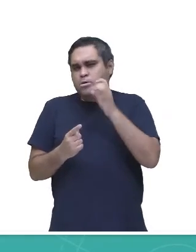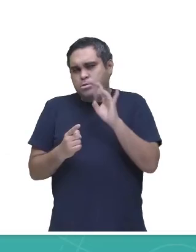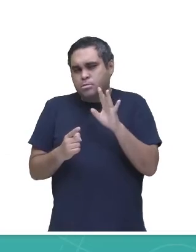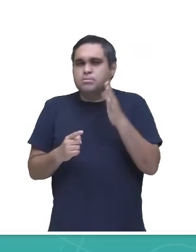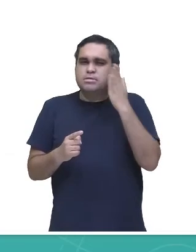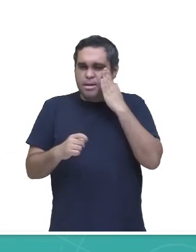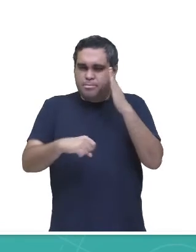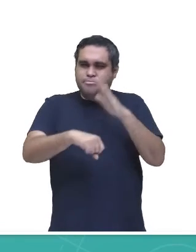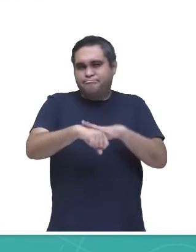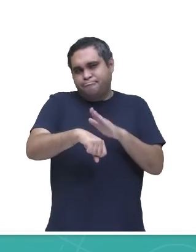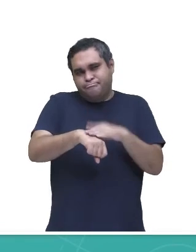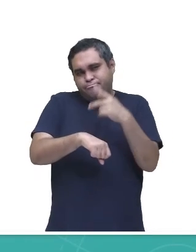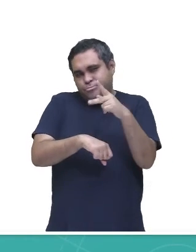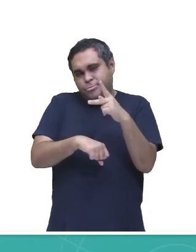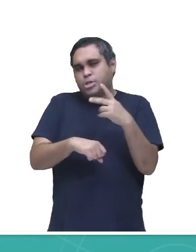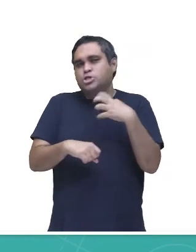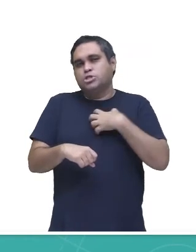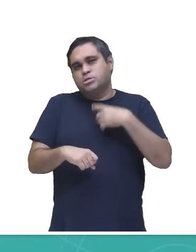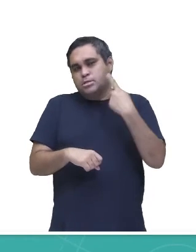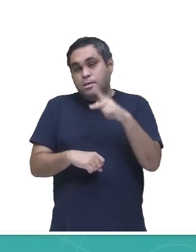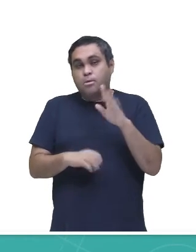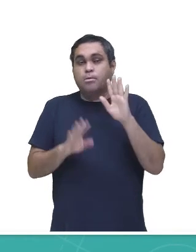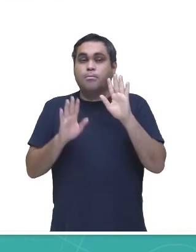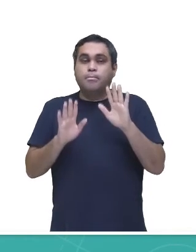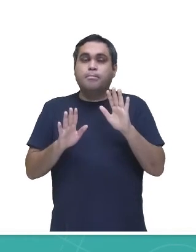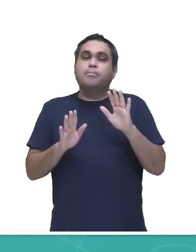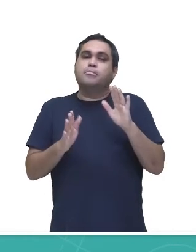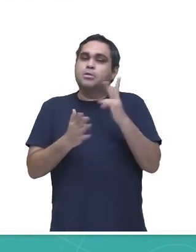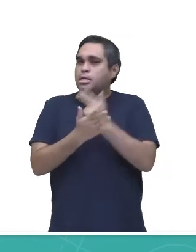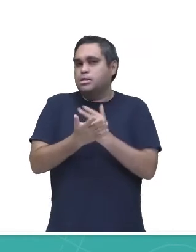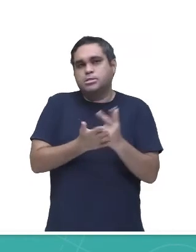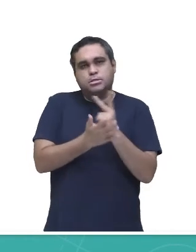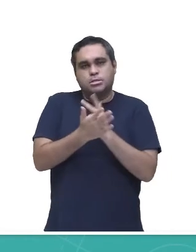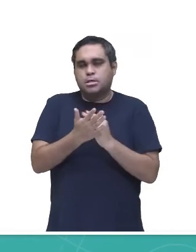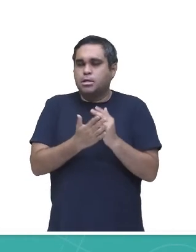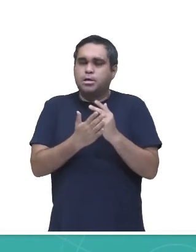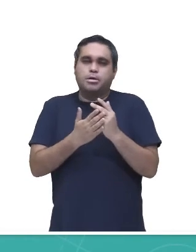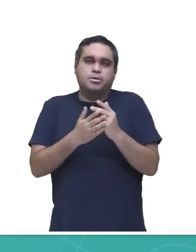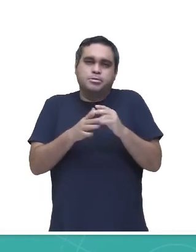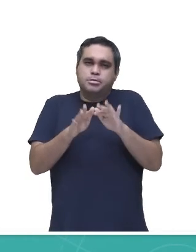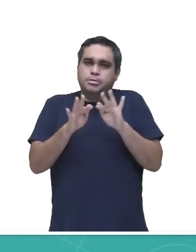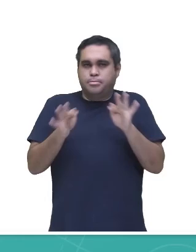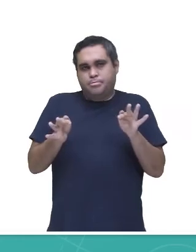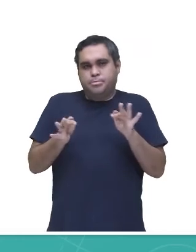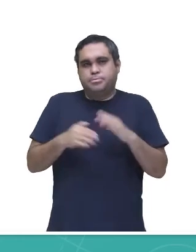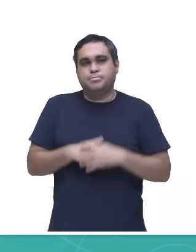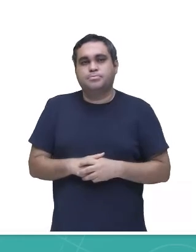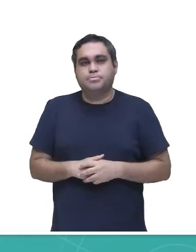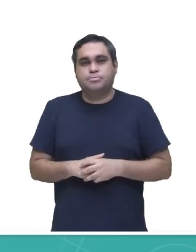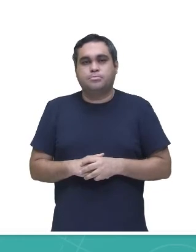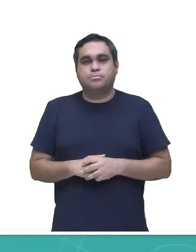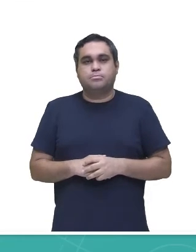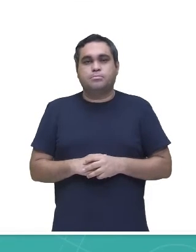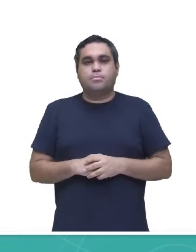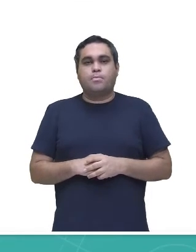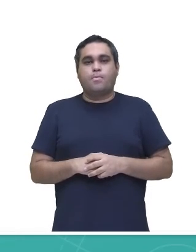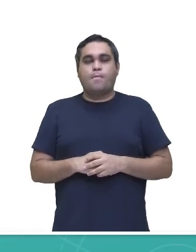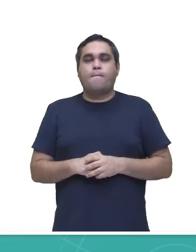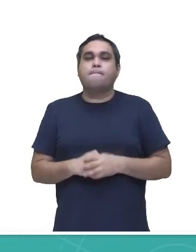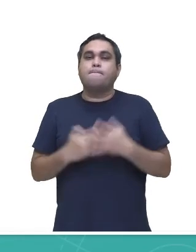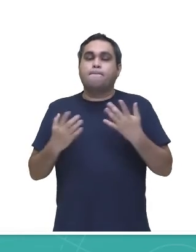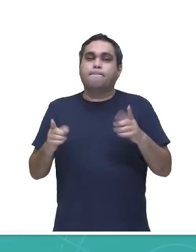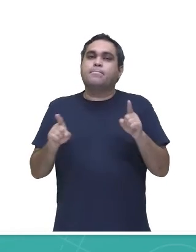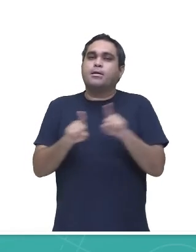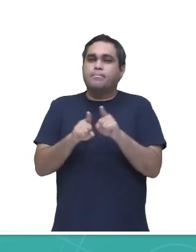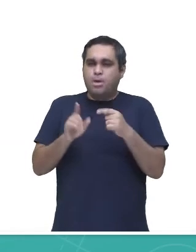a resposta é pessoal, vocês poderiam apresentar através de desenhos as camadas da pele que nós vimos durante a aula e como eu tentei esquematizar